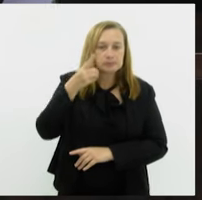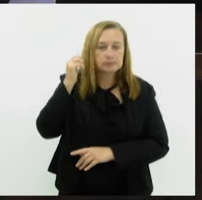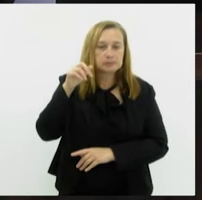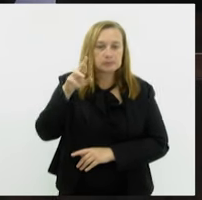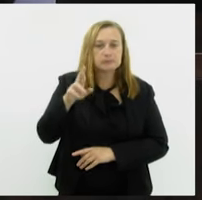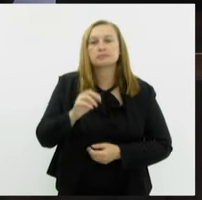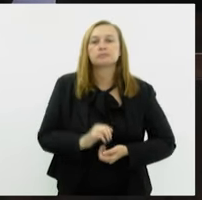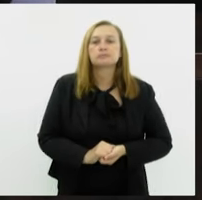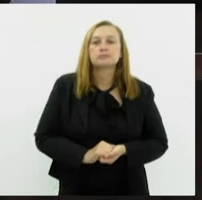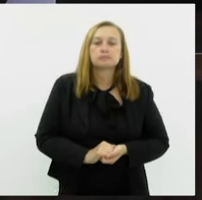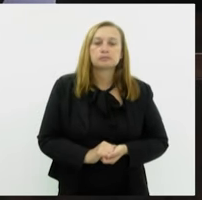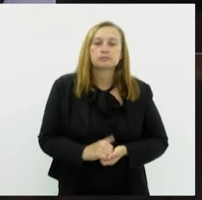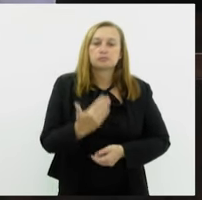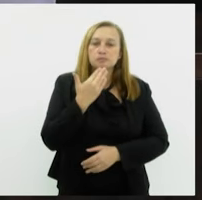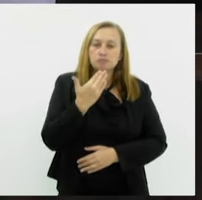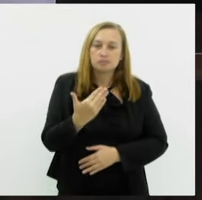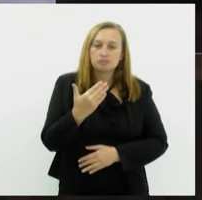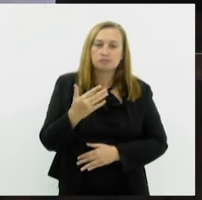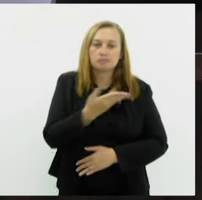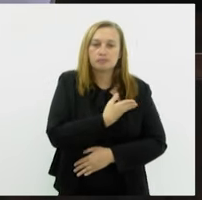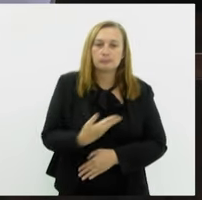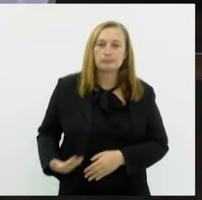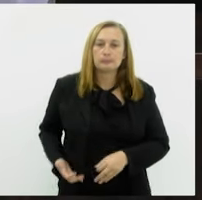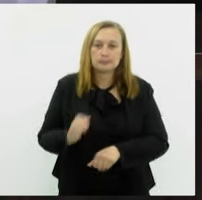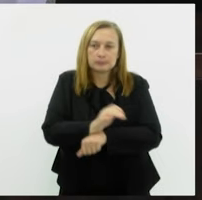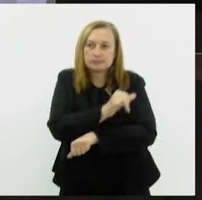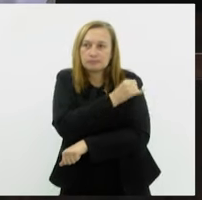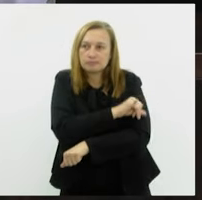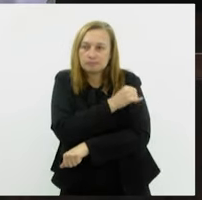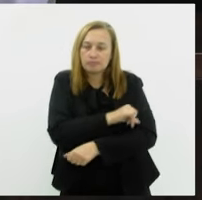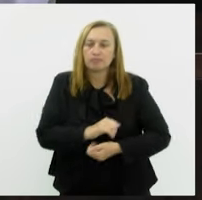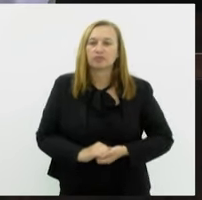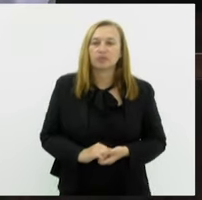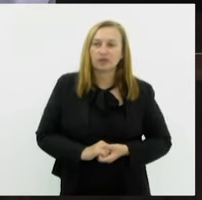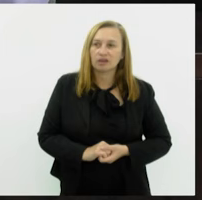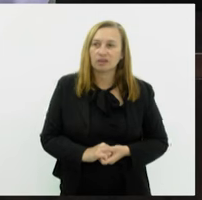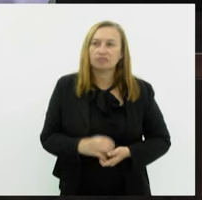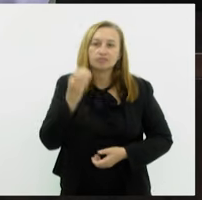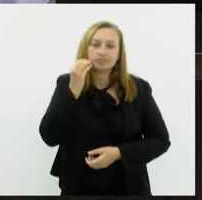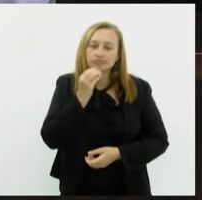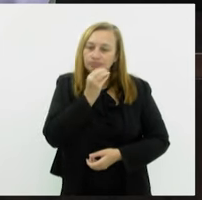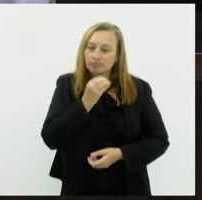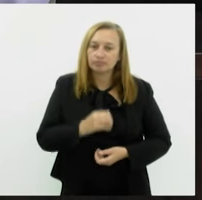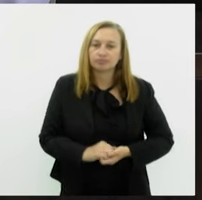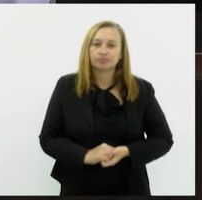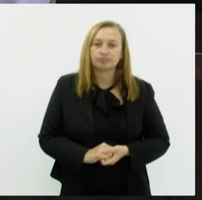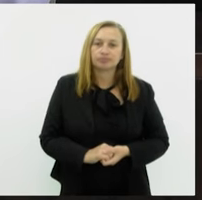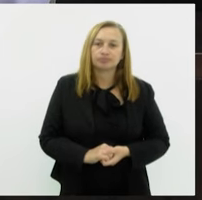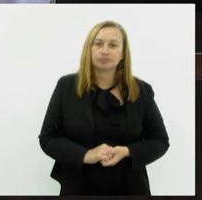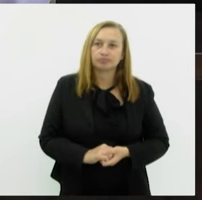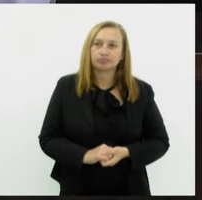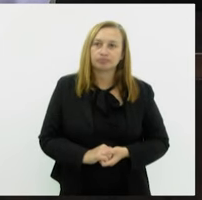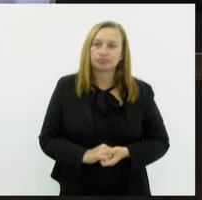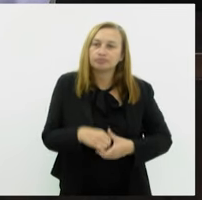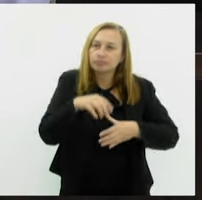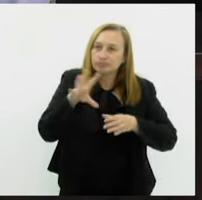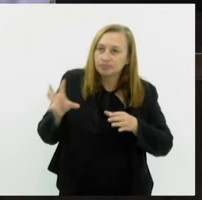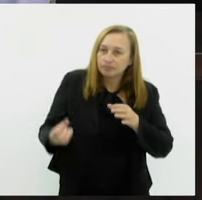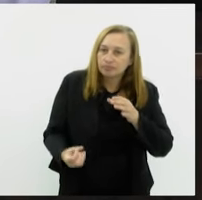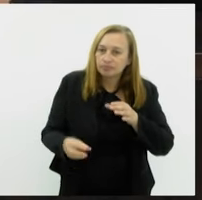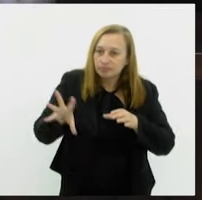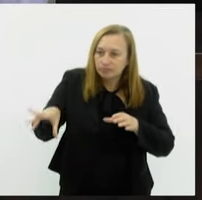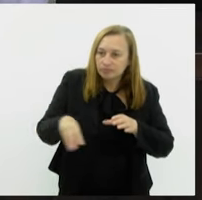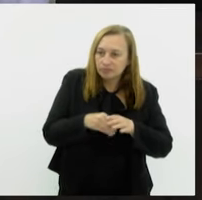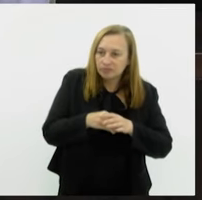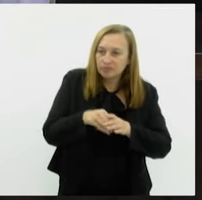Rosenberg Reis, que solicita ao excelentíssimo senhor governador do estado do Rio de Janeiro, o senhor Cláudio Castro, a implantação de